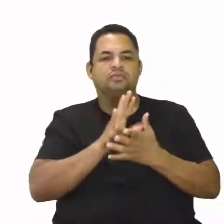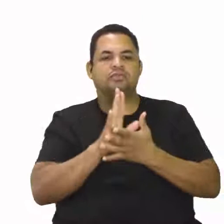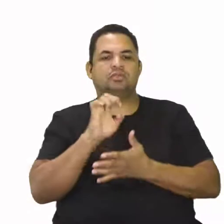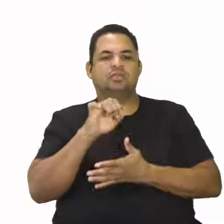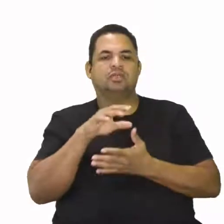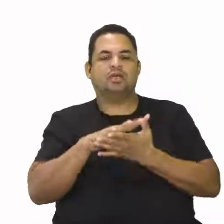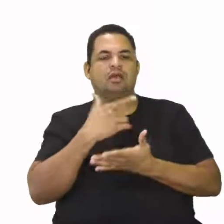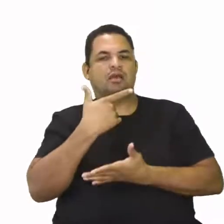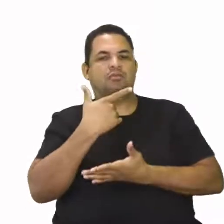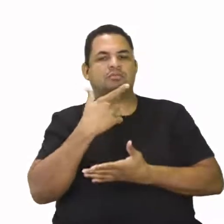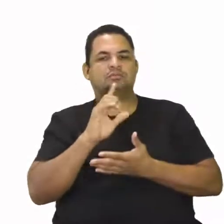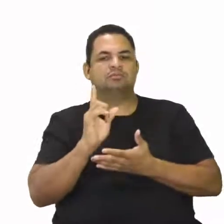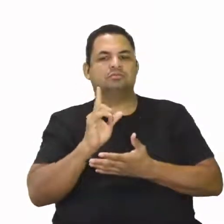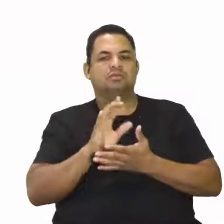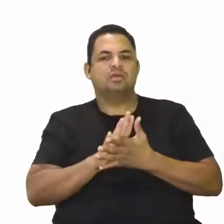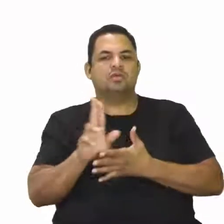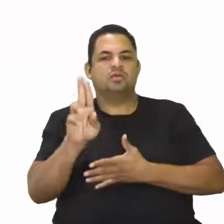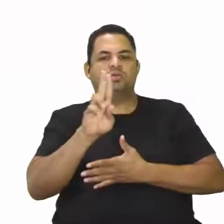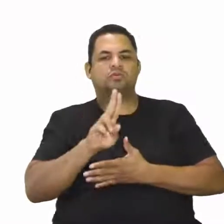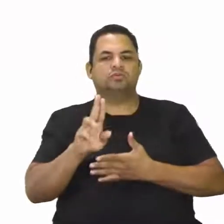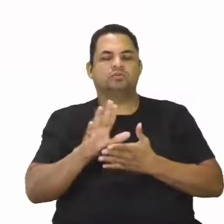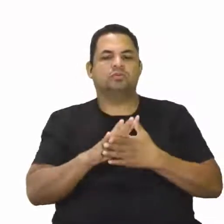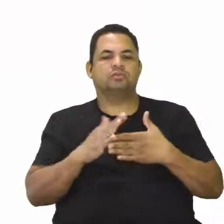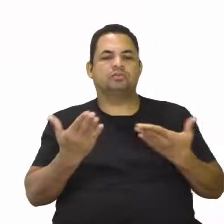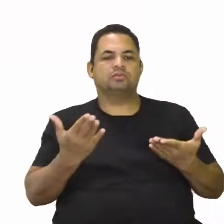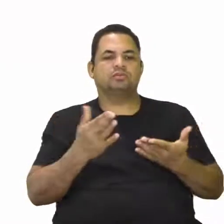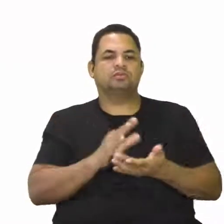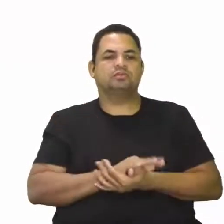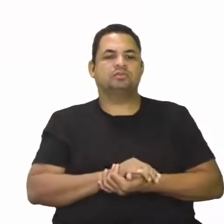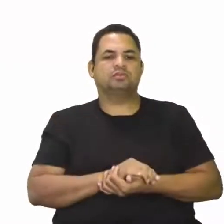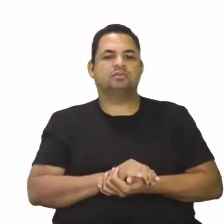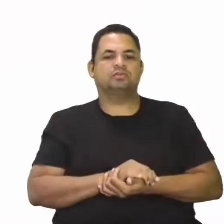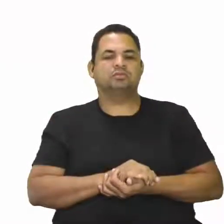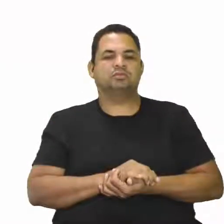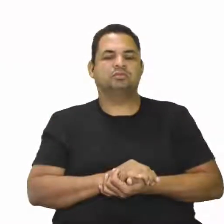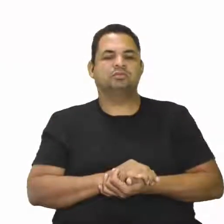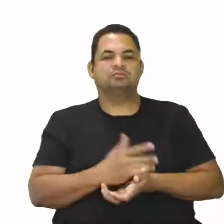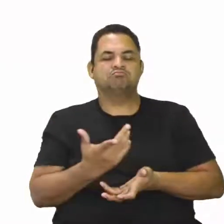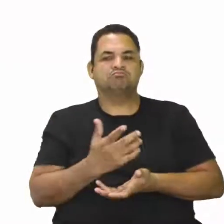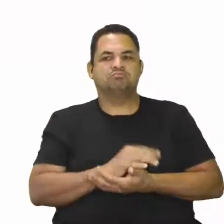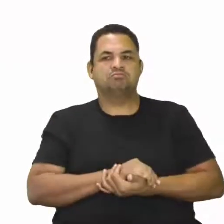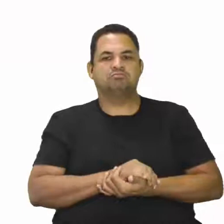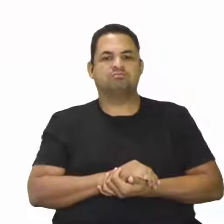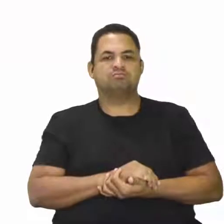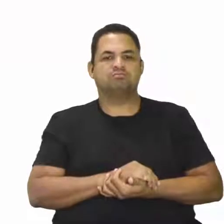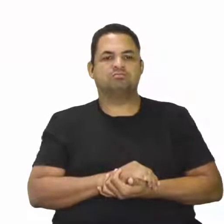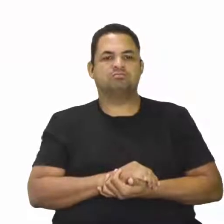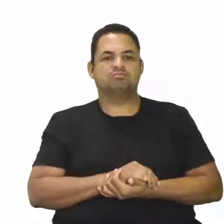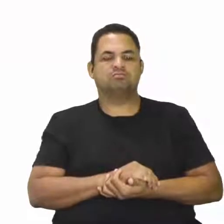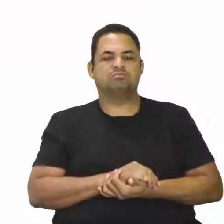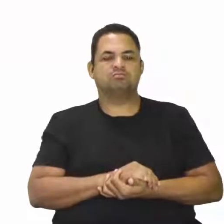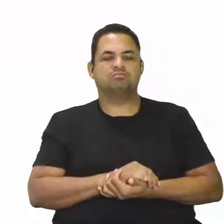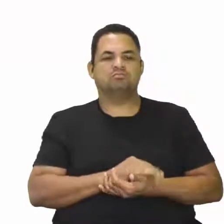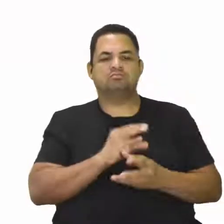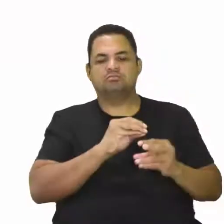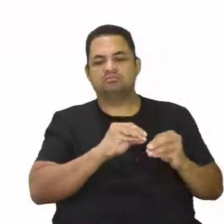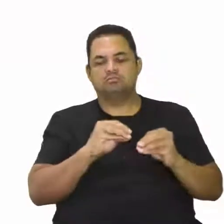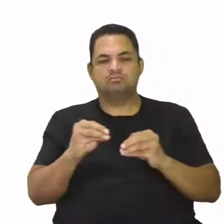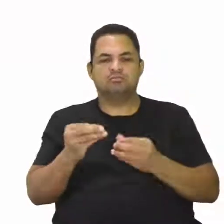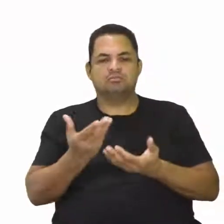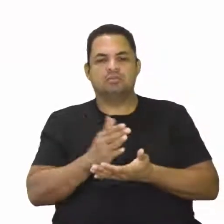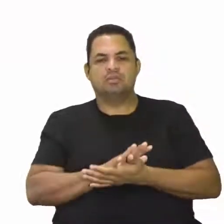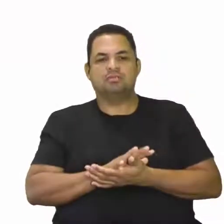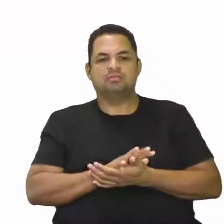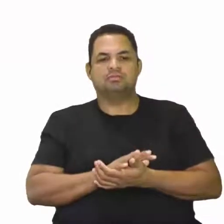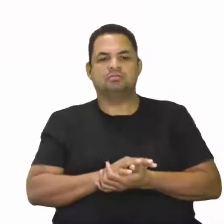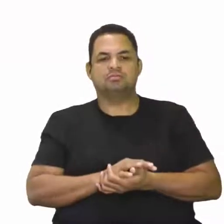não convencionais para um duelo. Claro, né, gente? Ele falou ali coisas que não tem nada a ver. Deslocamento temporal de um comentário lateral